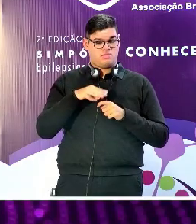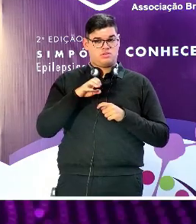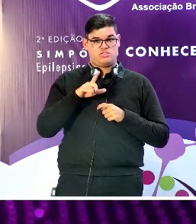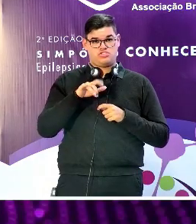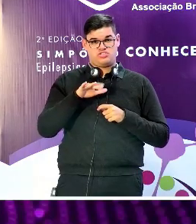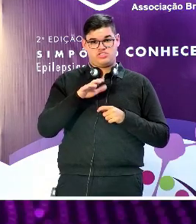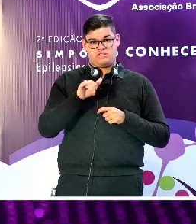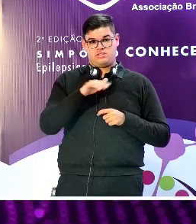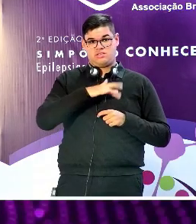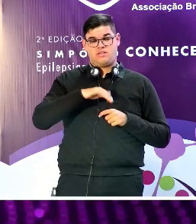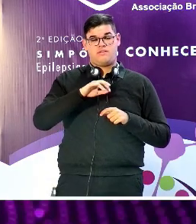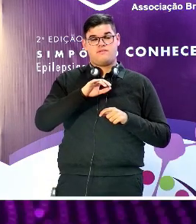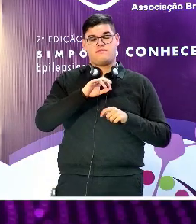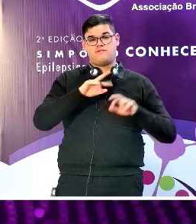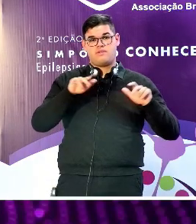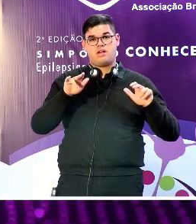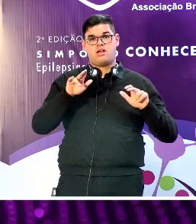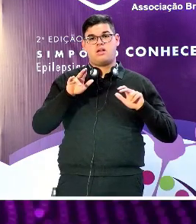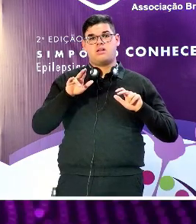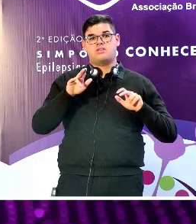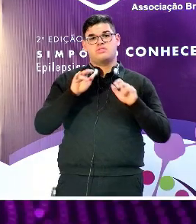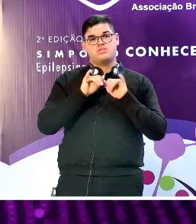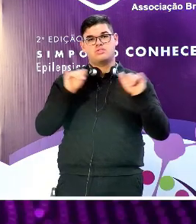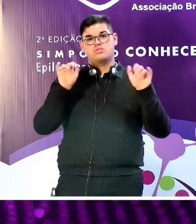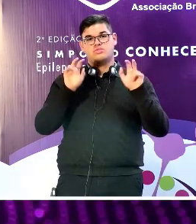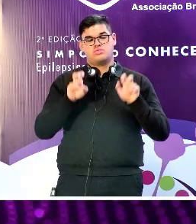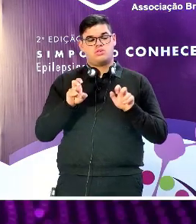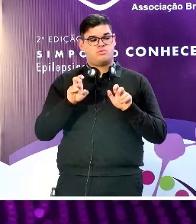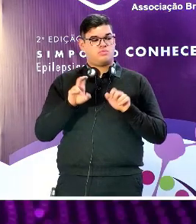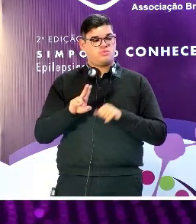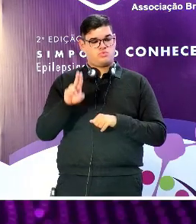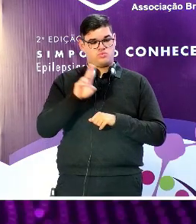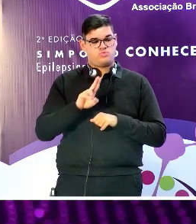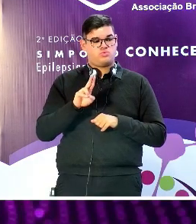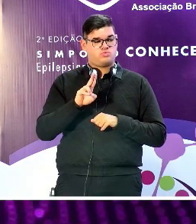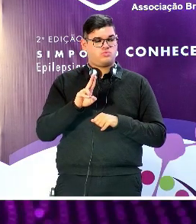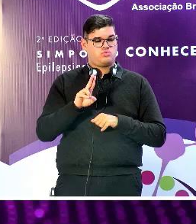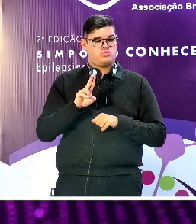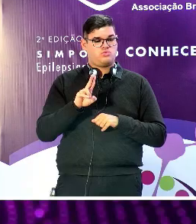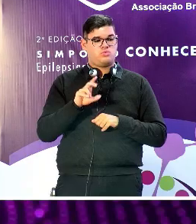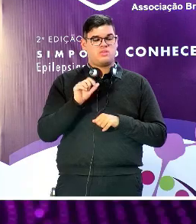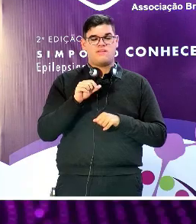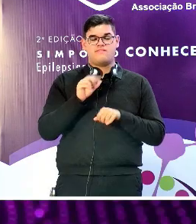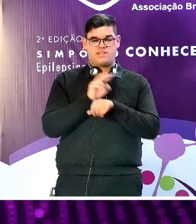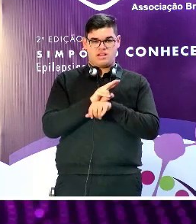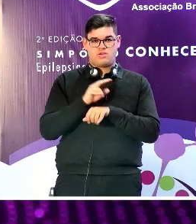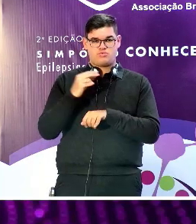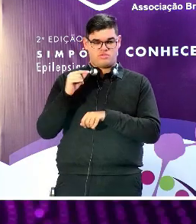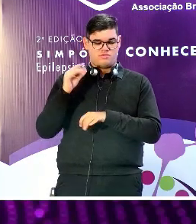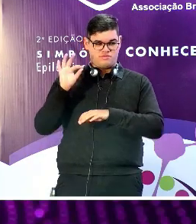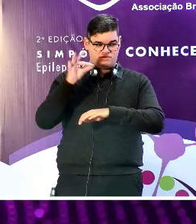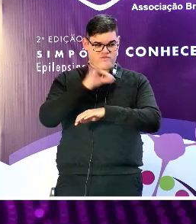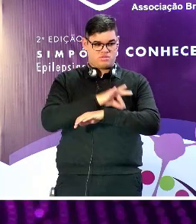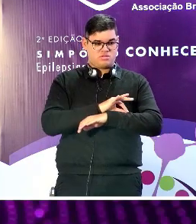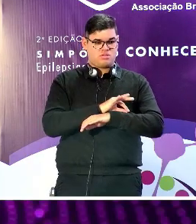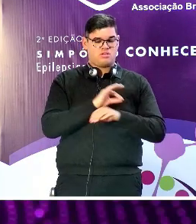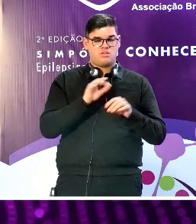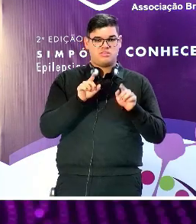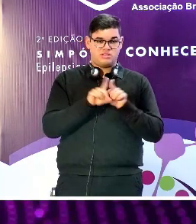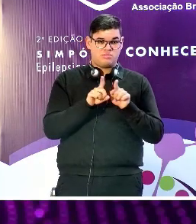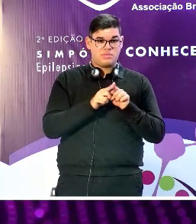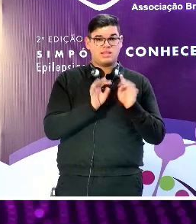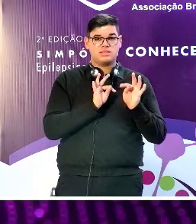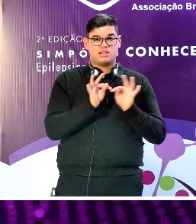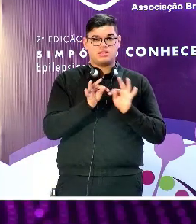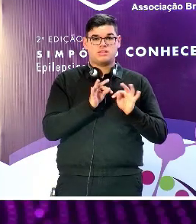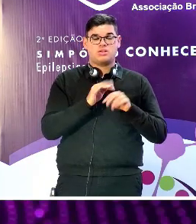uso de picada de vespas, de marimbondos, para o tratamento de várias doenças, como a doença de Parkinson, como